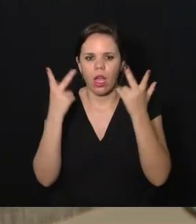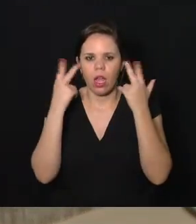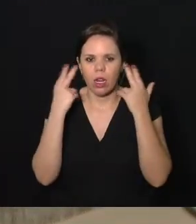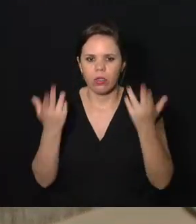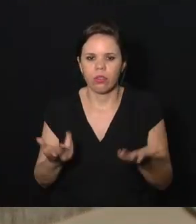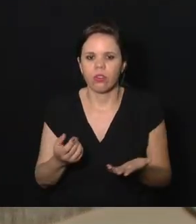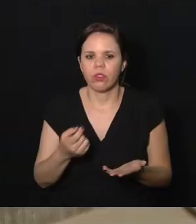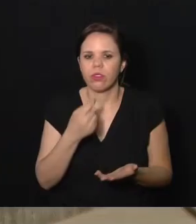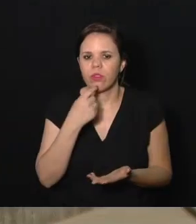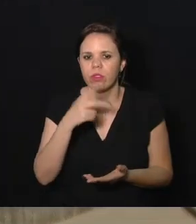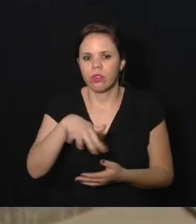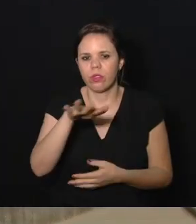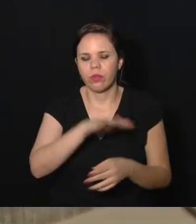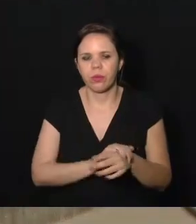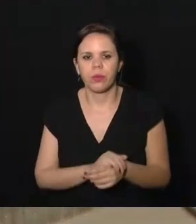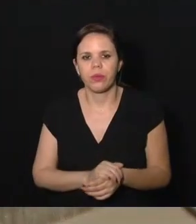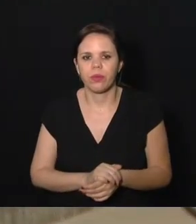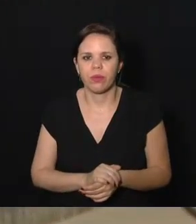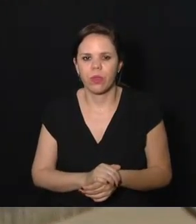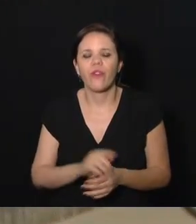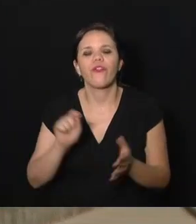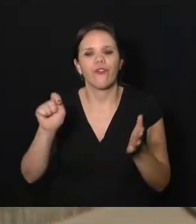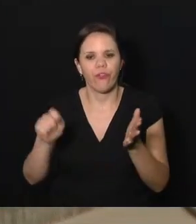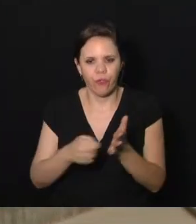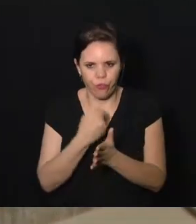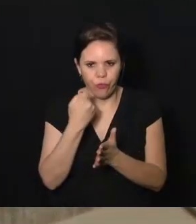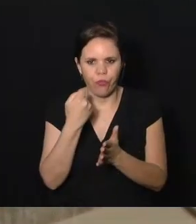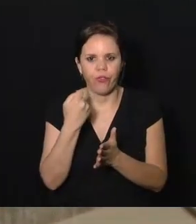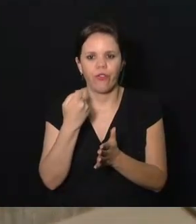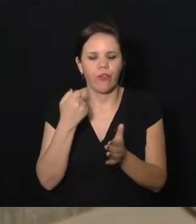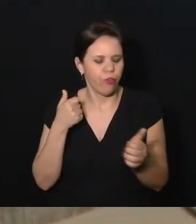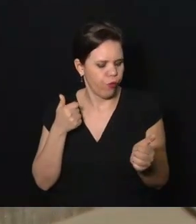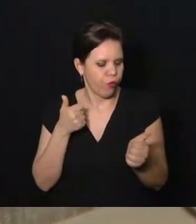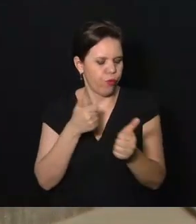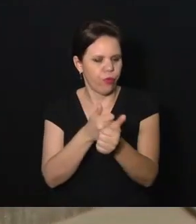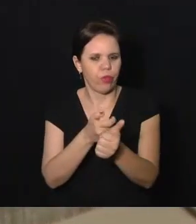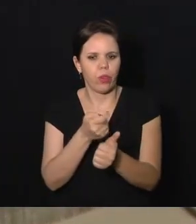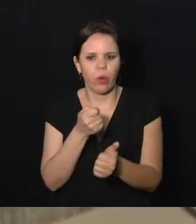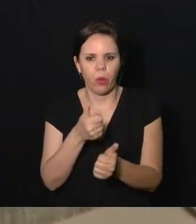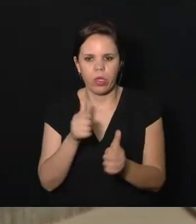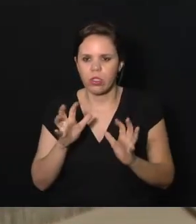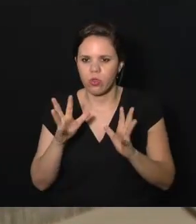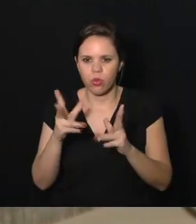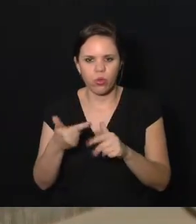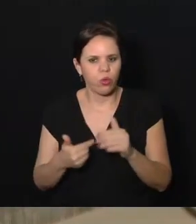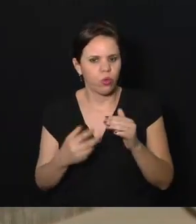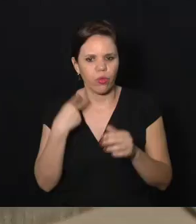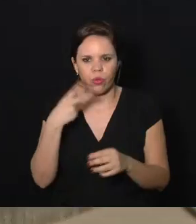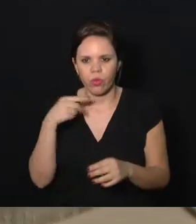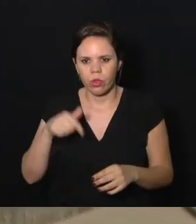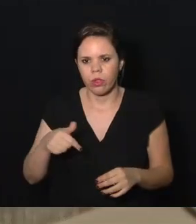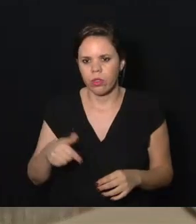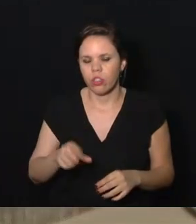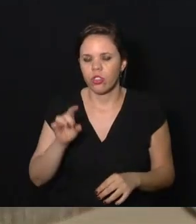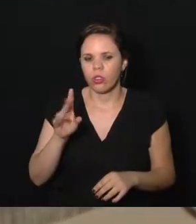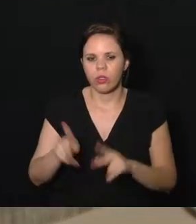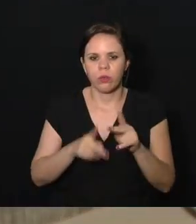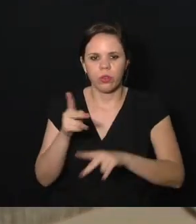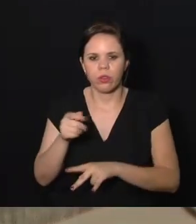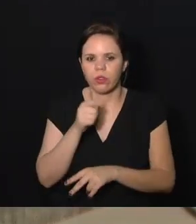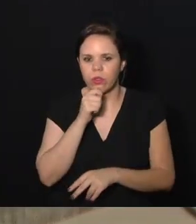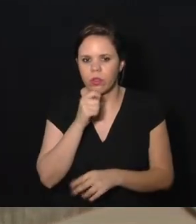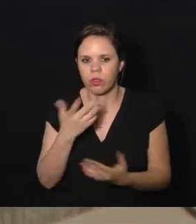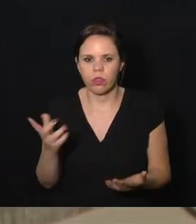PELOM, ele foi assinado, inclusive acompanhado por quase todos os vereadores da casa, só os que estavam ausentes que não